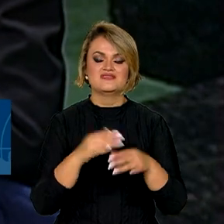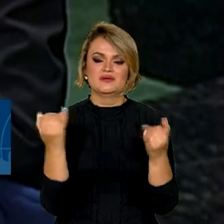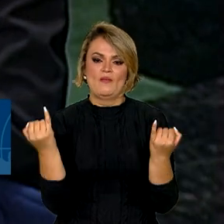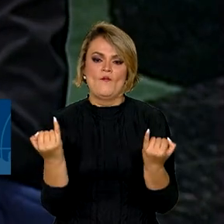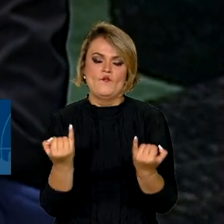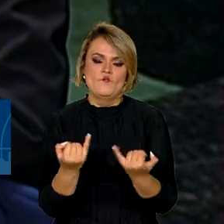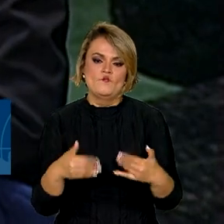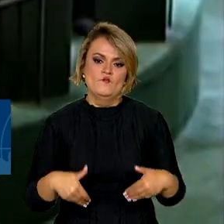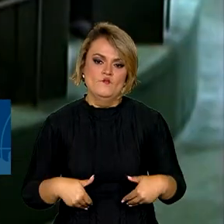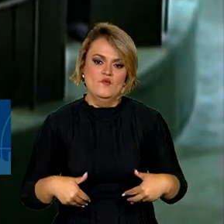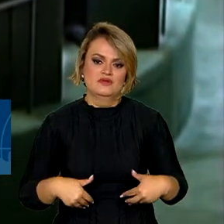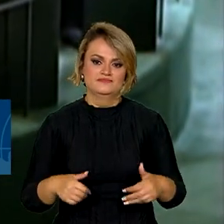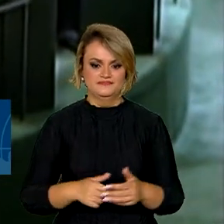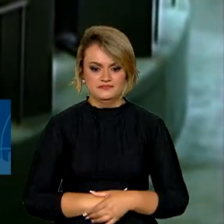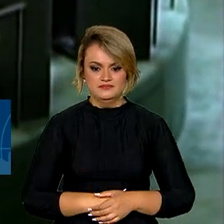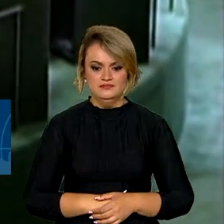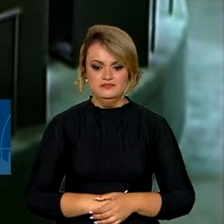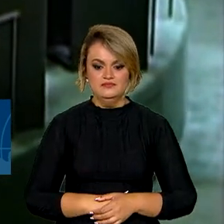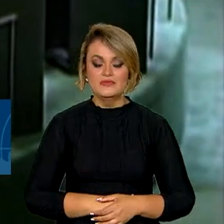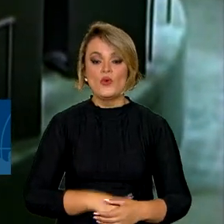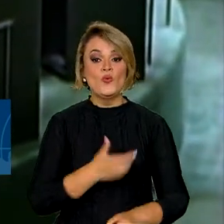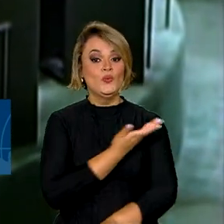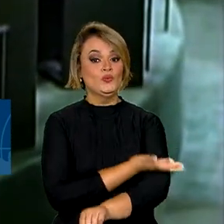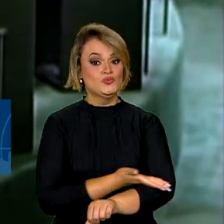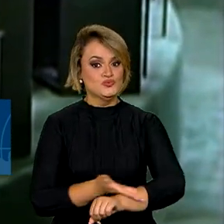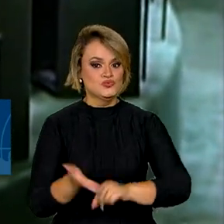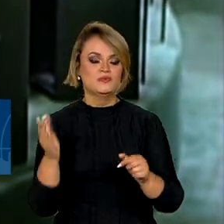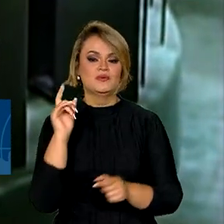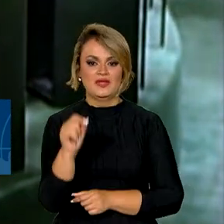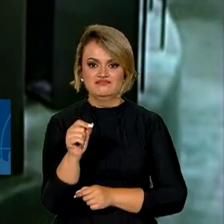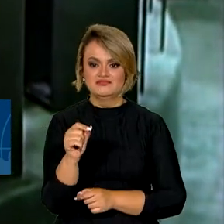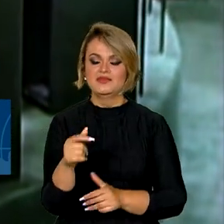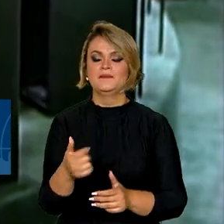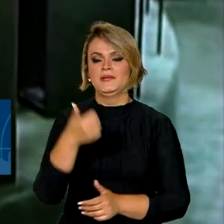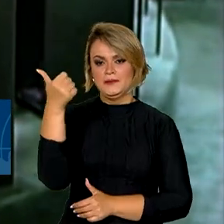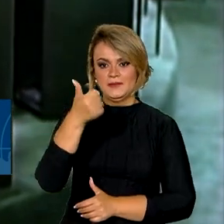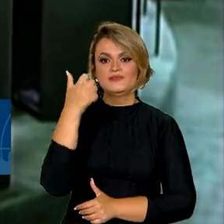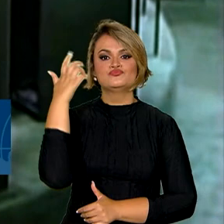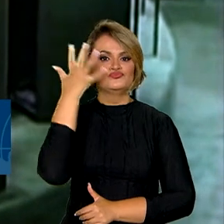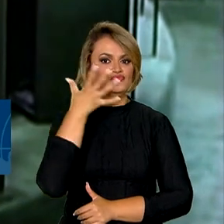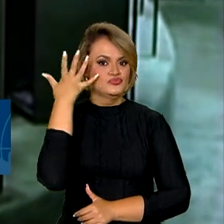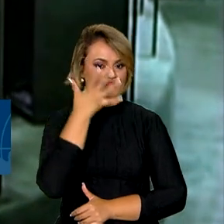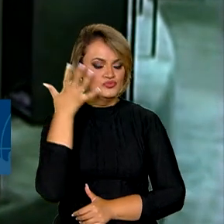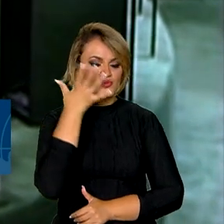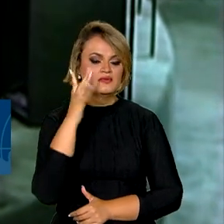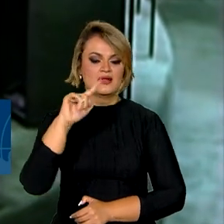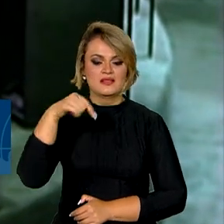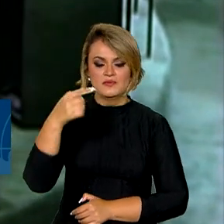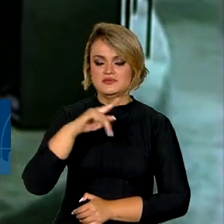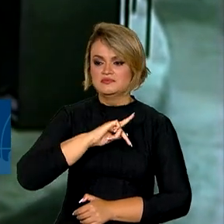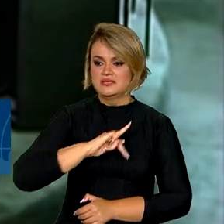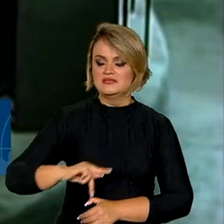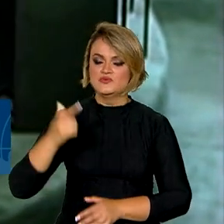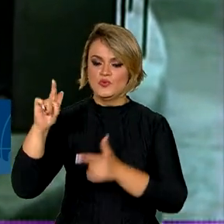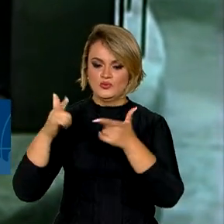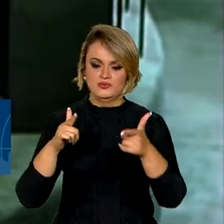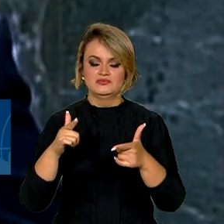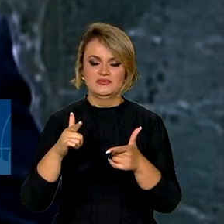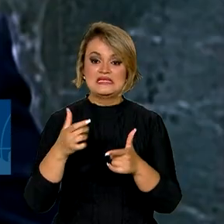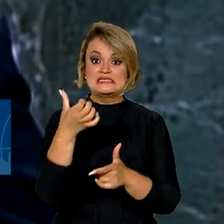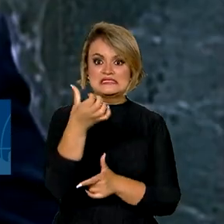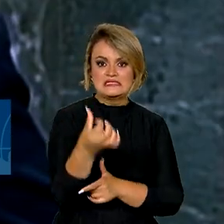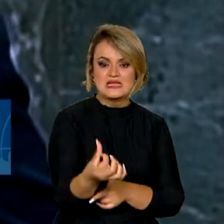desnutrição. Religiosamente, Lula cumpriu o ritual de abrir os discursos para os líderes mundiais por mais